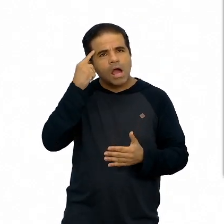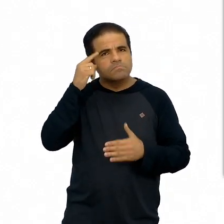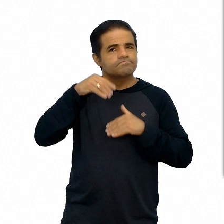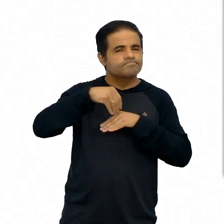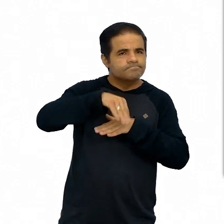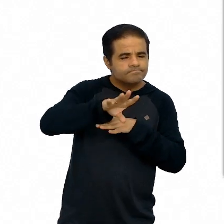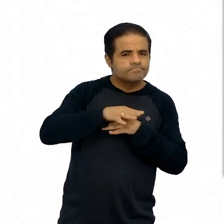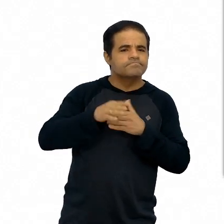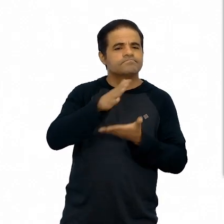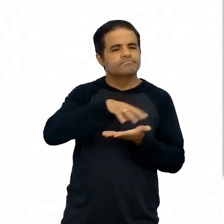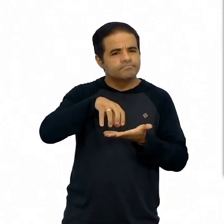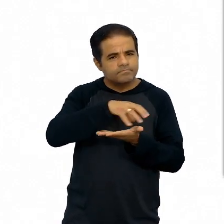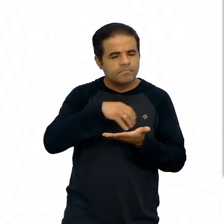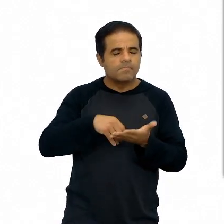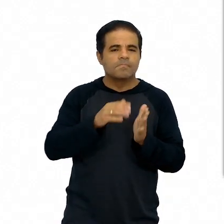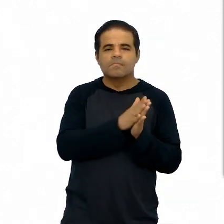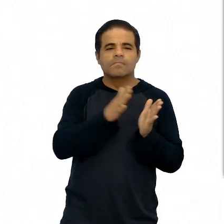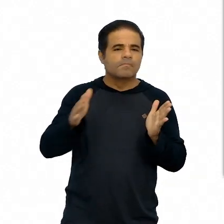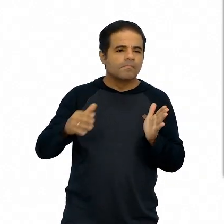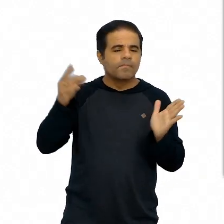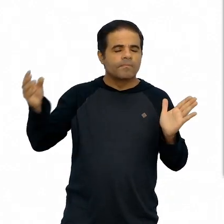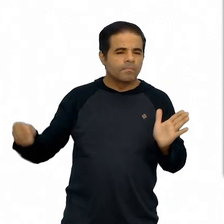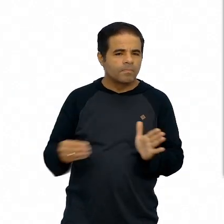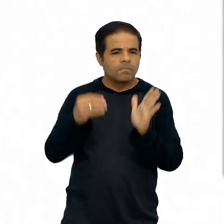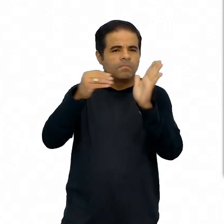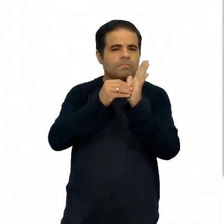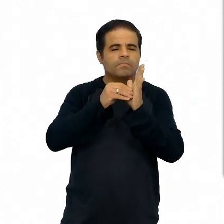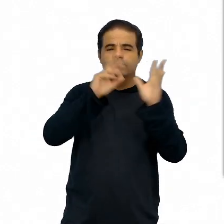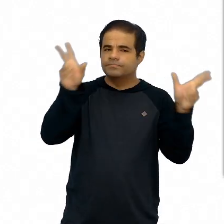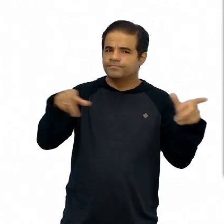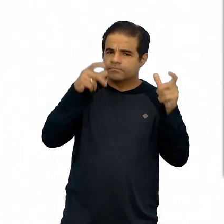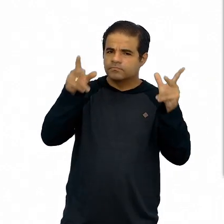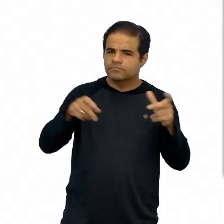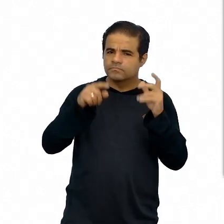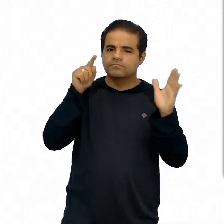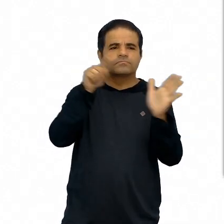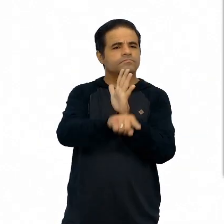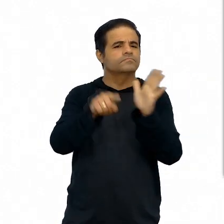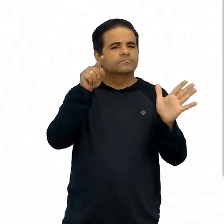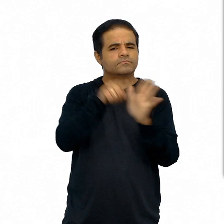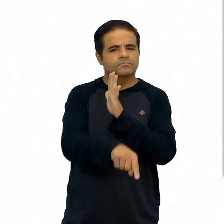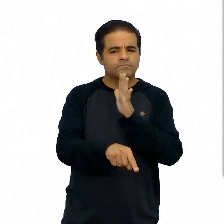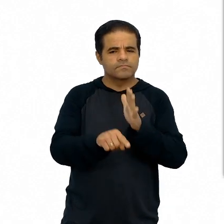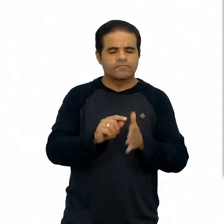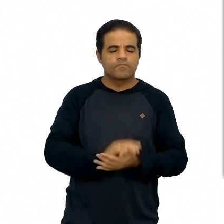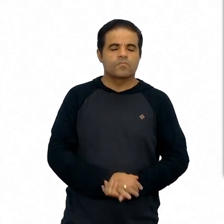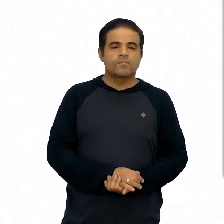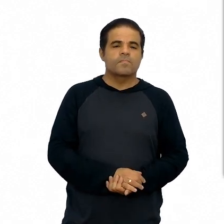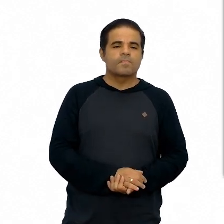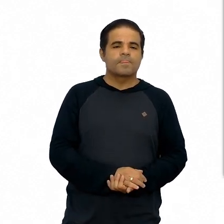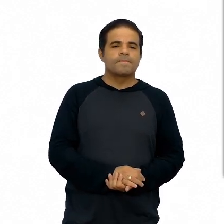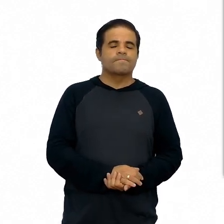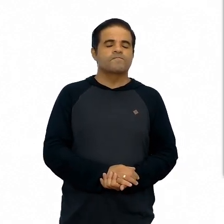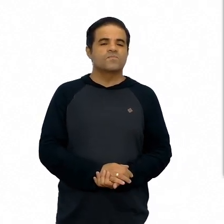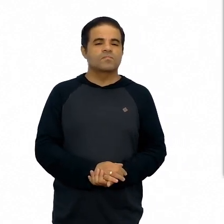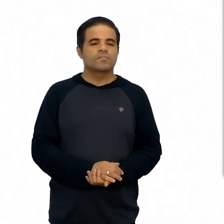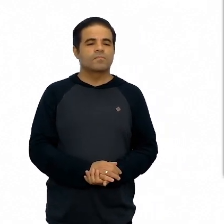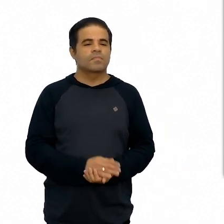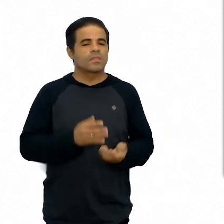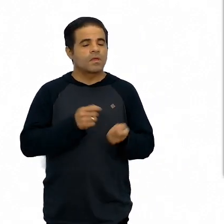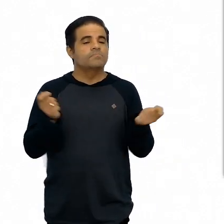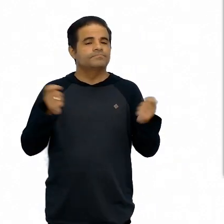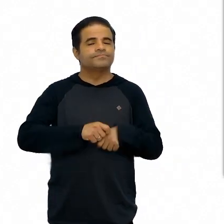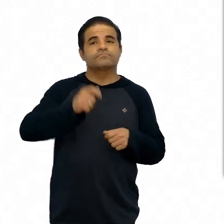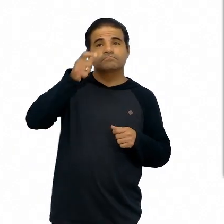conversa, desenhe na lousa uma figura poligonal e explore com questionamentos. Neste momento, é possível observar